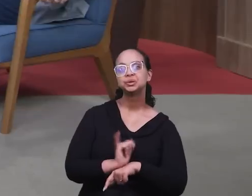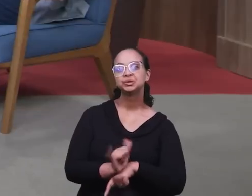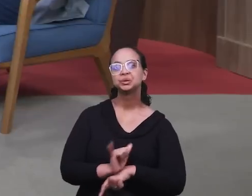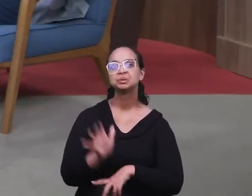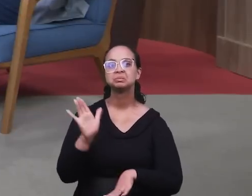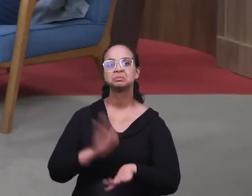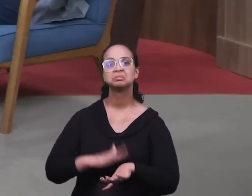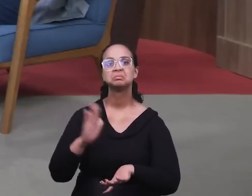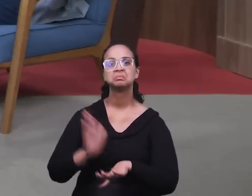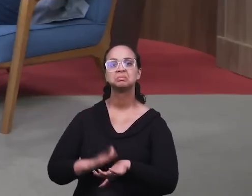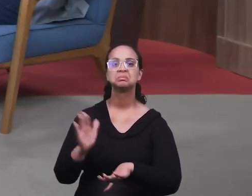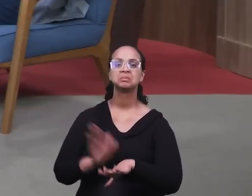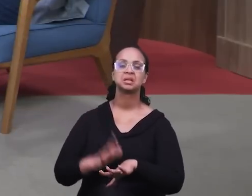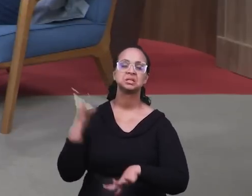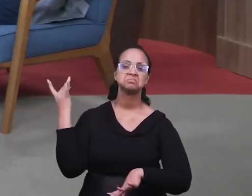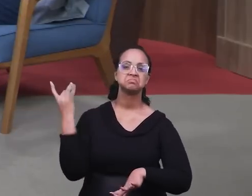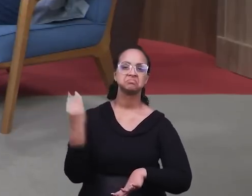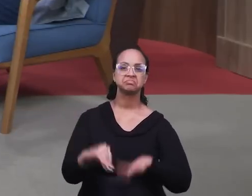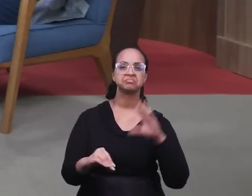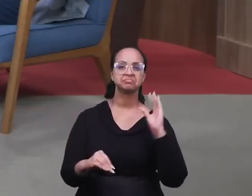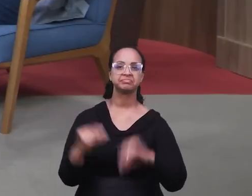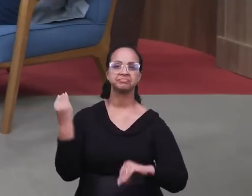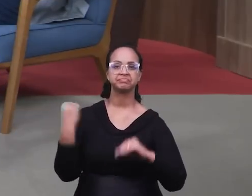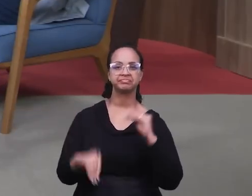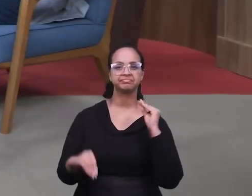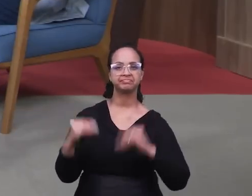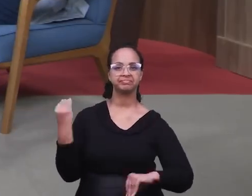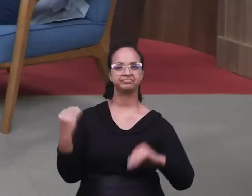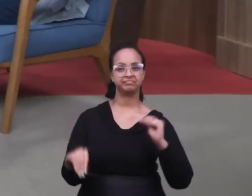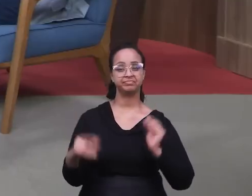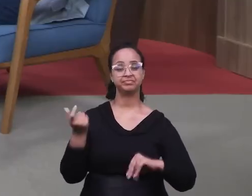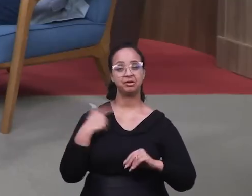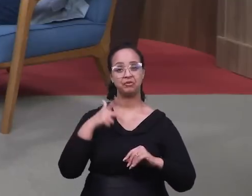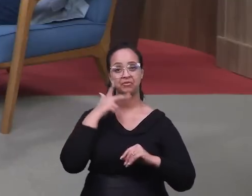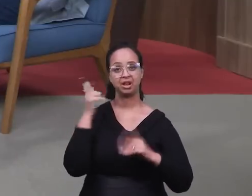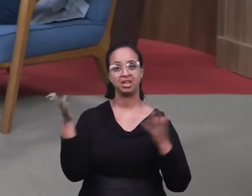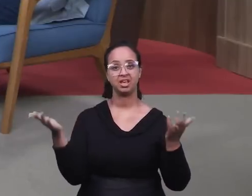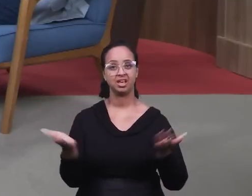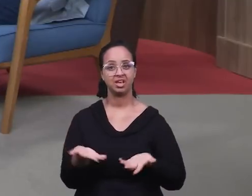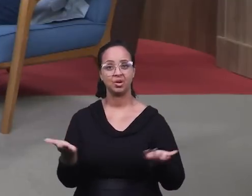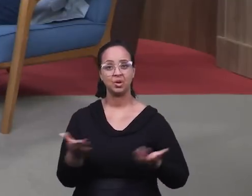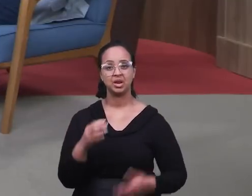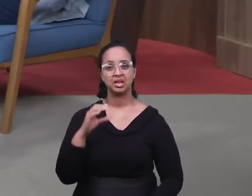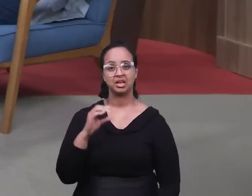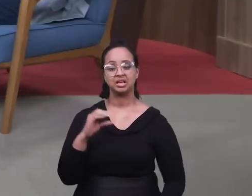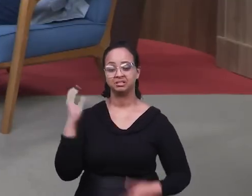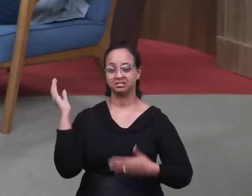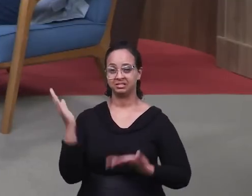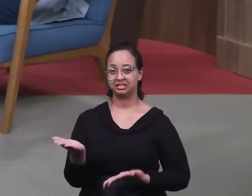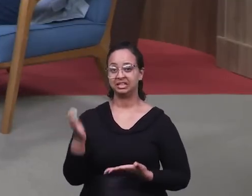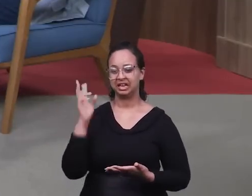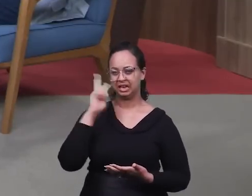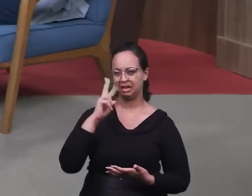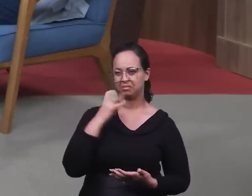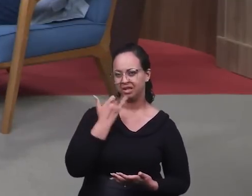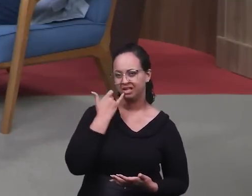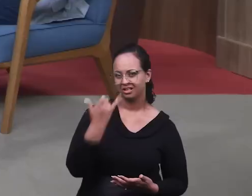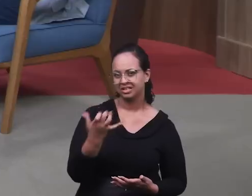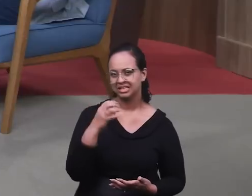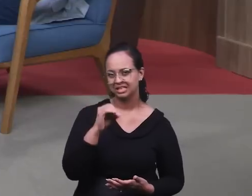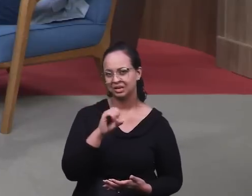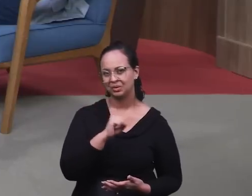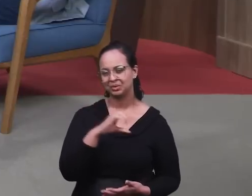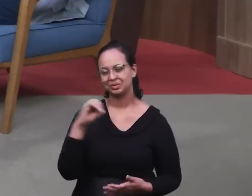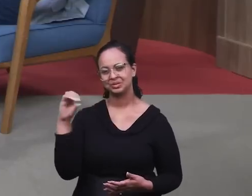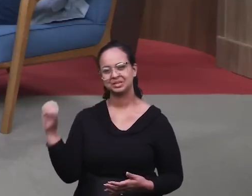dia mais estamos lançando novos conteúdos. Olha só, eu falei agora sobre o projeto 0800. Você pode acessar